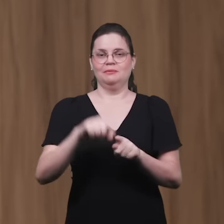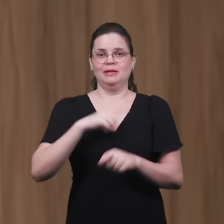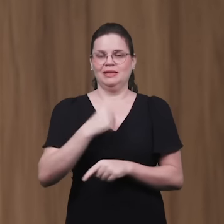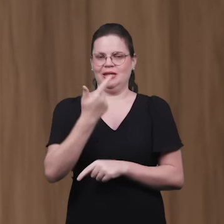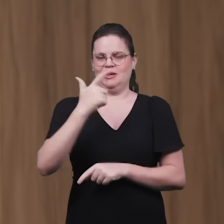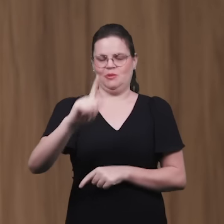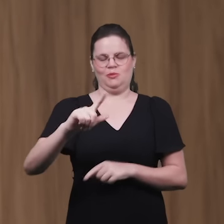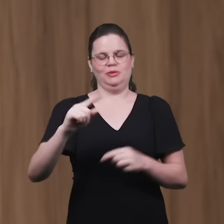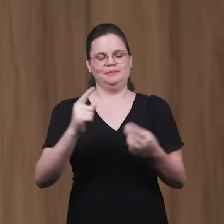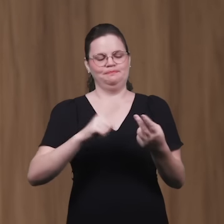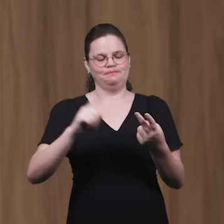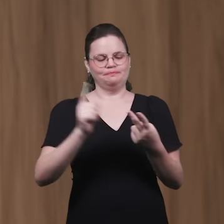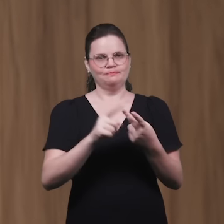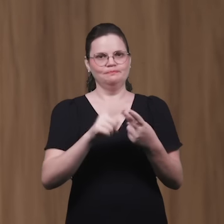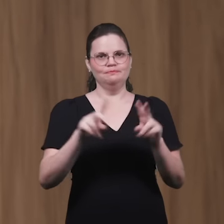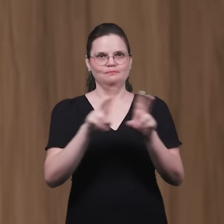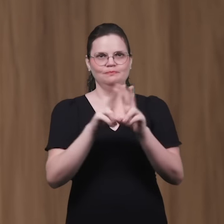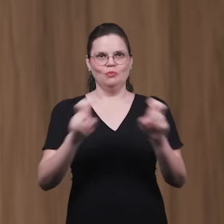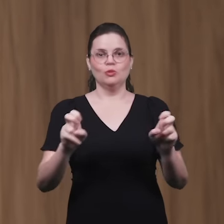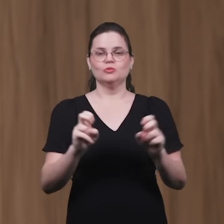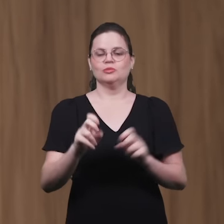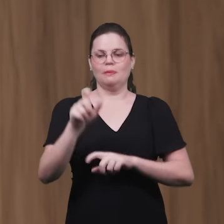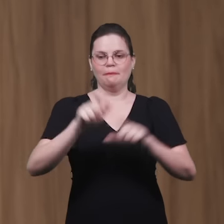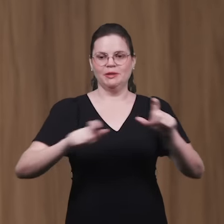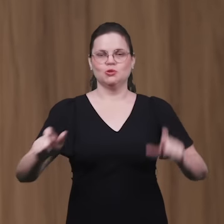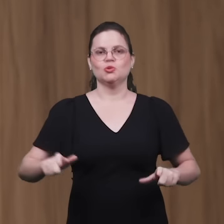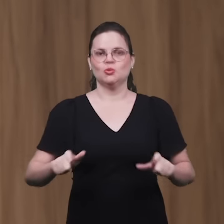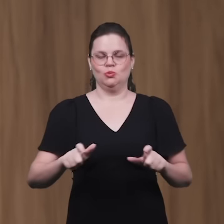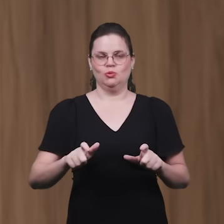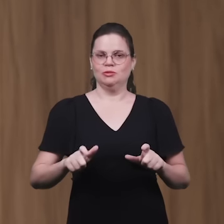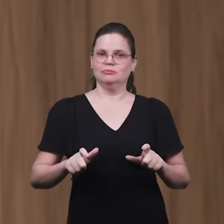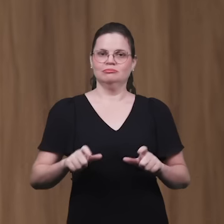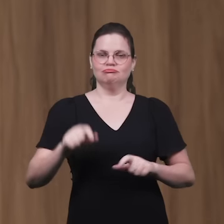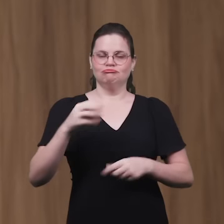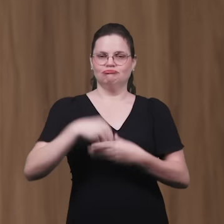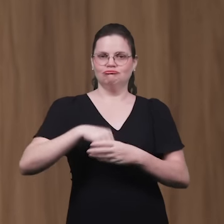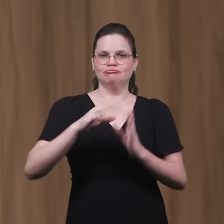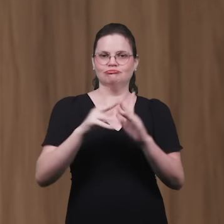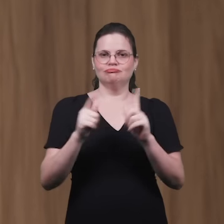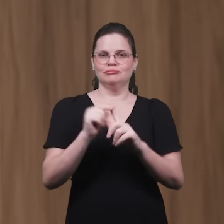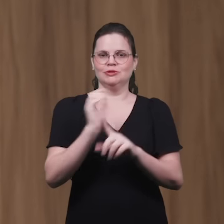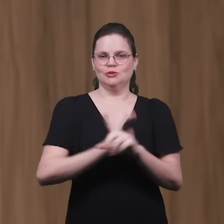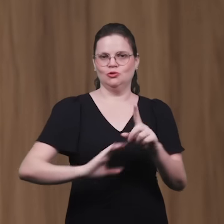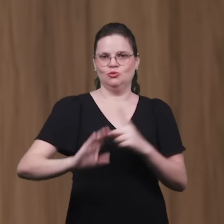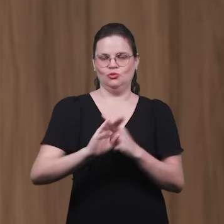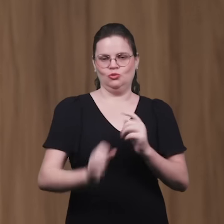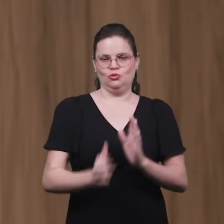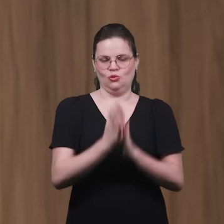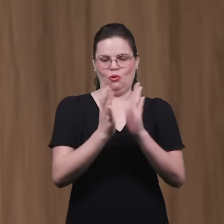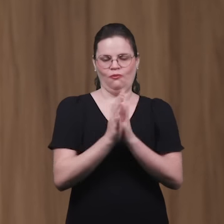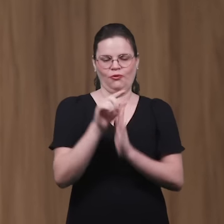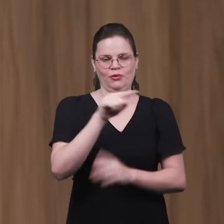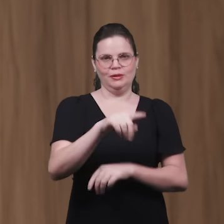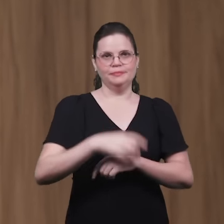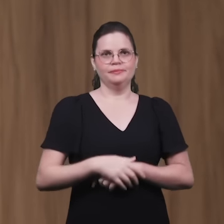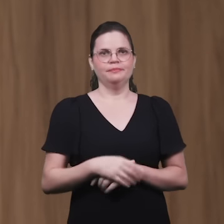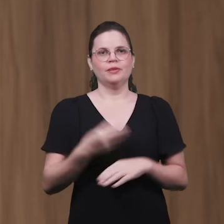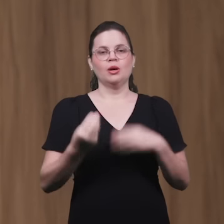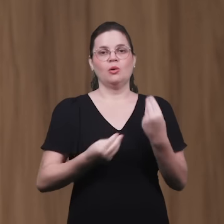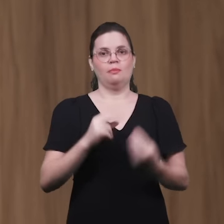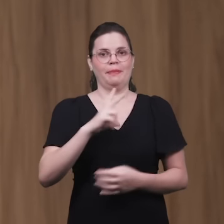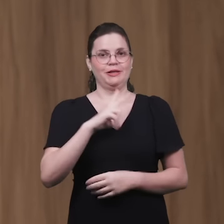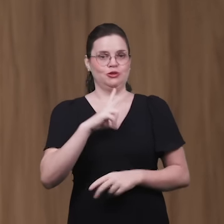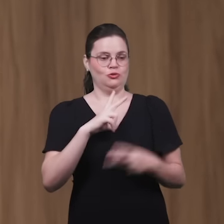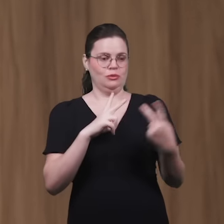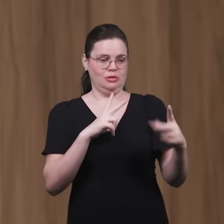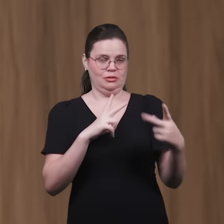também, pastor Luiz Fernando, com relação aos que participam do louvor, a postura deles com relação, por exemplo, à participação individual.